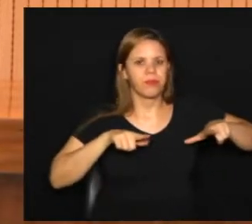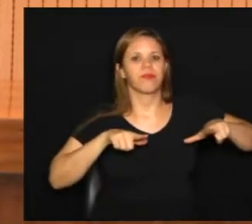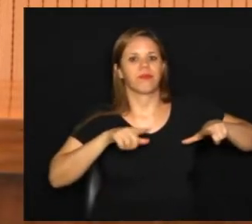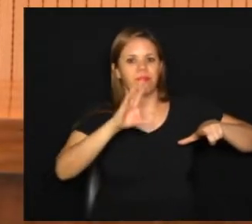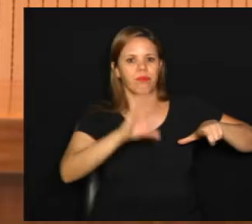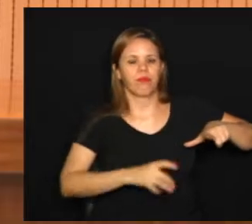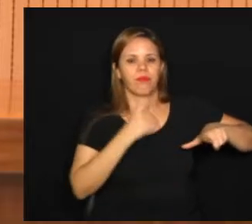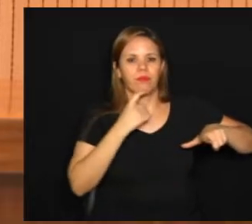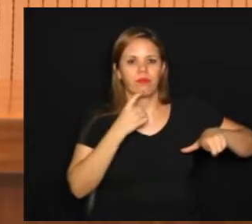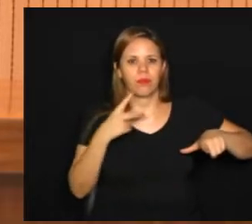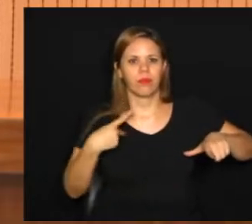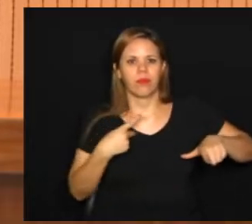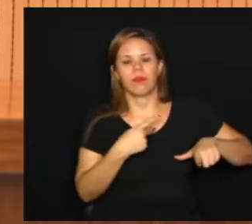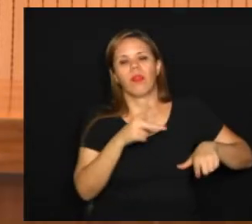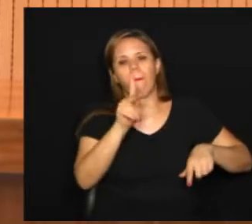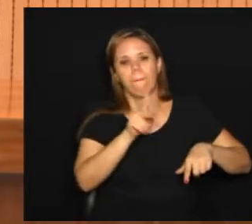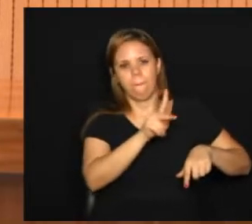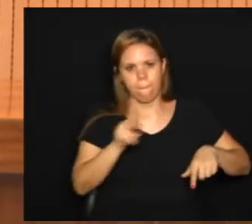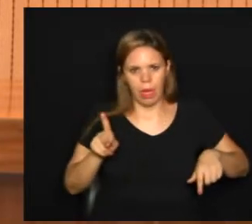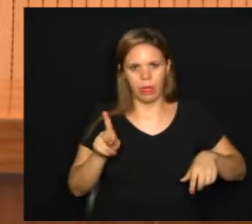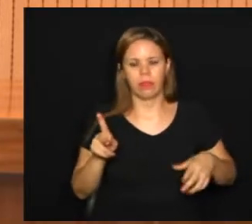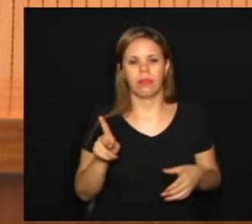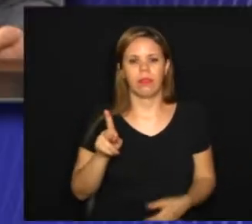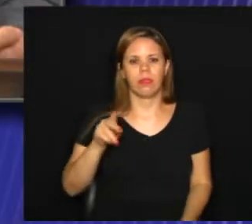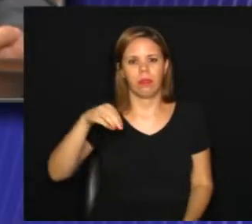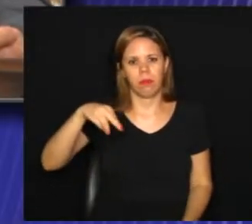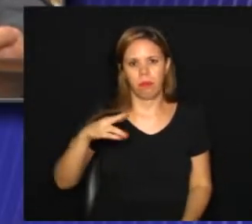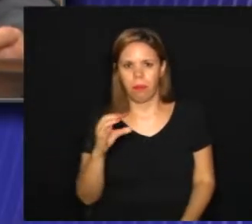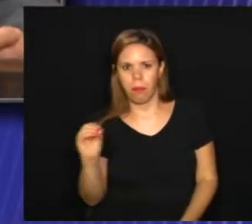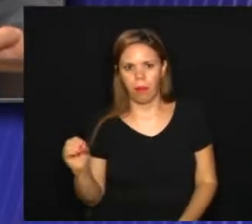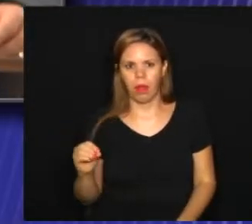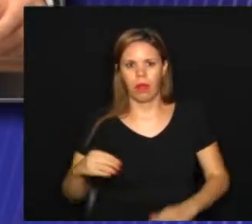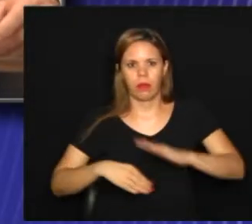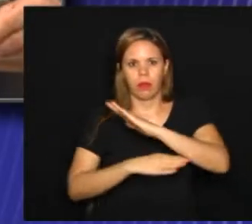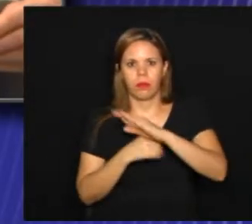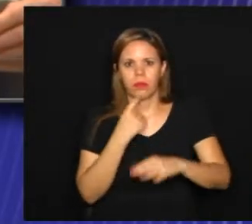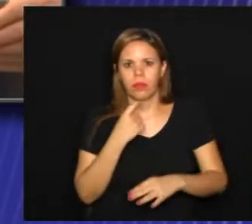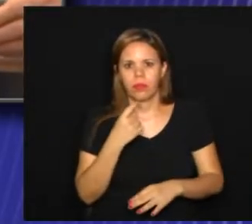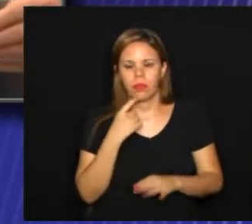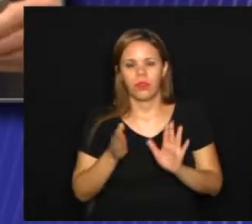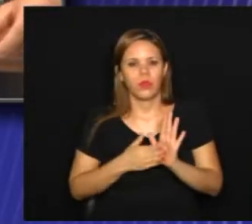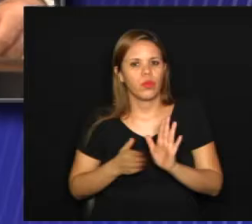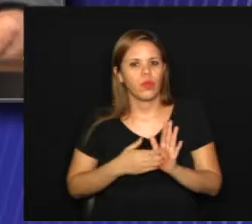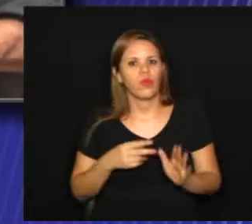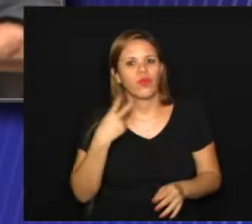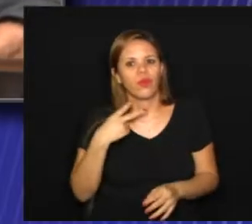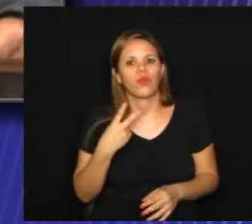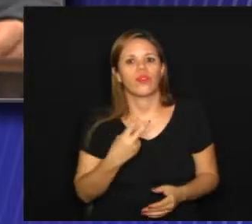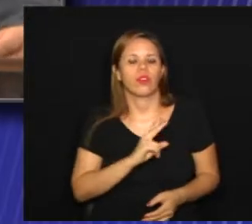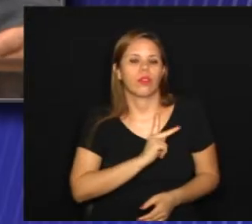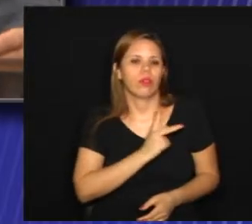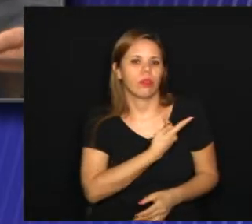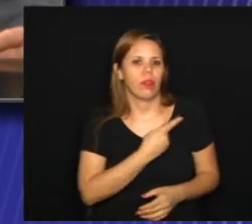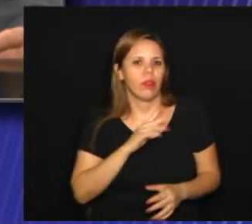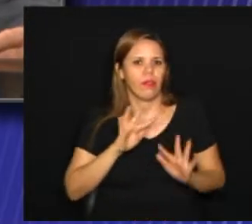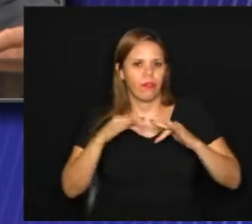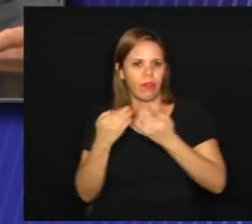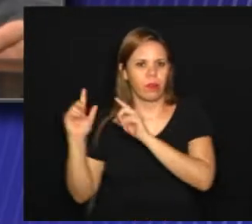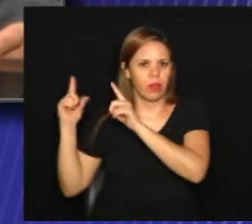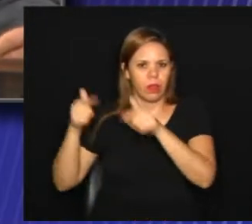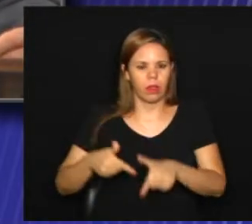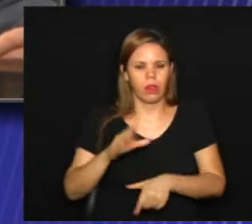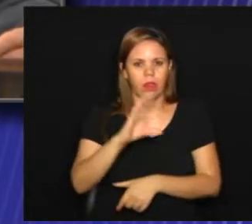padre Marco Antônio Amstalden na Câmara Municipal de Campinas, por proposição do vereador Paulo Haddad. De família tradicionalmente católica,